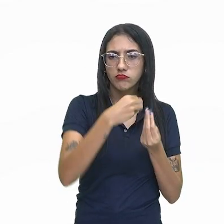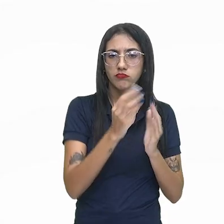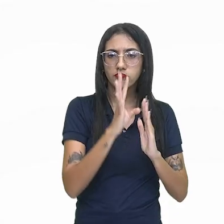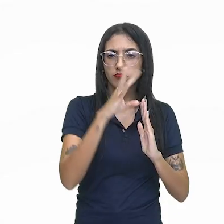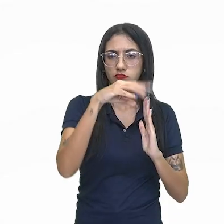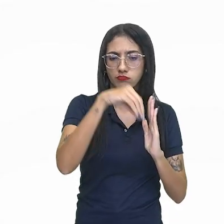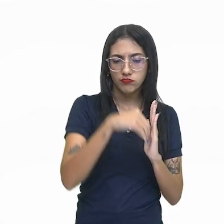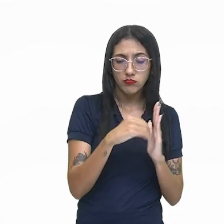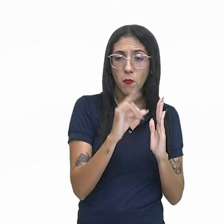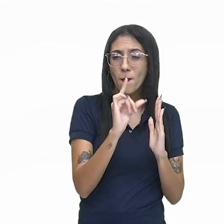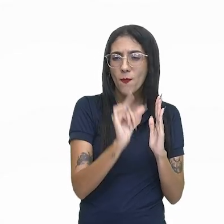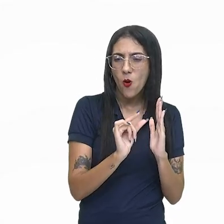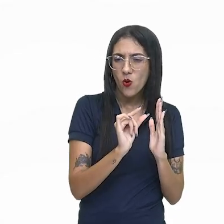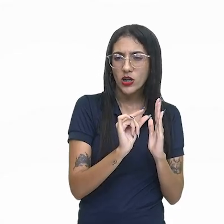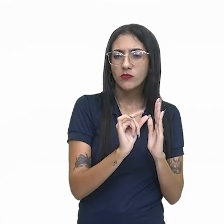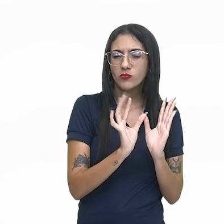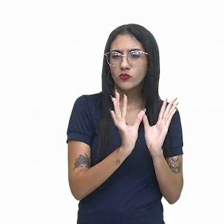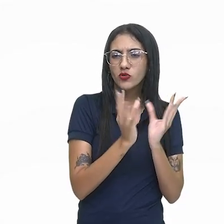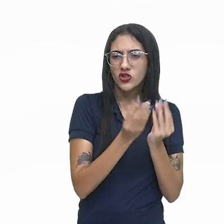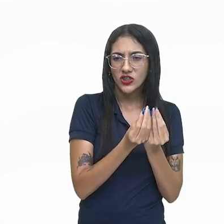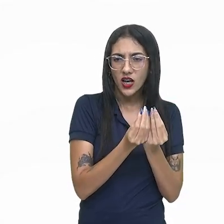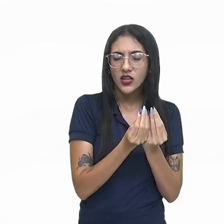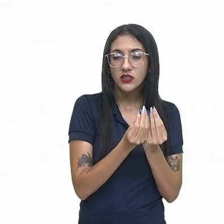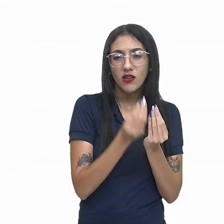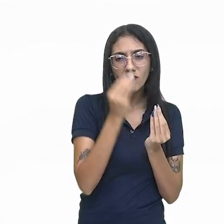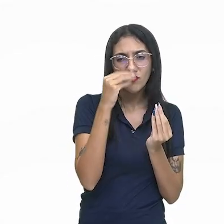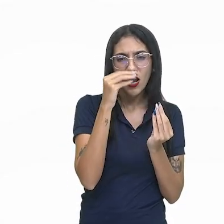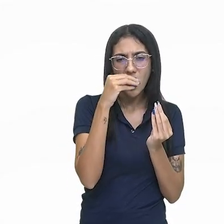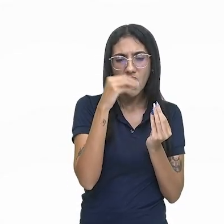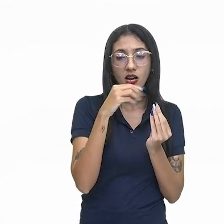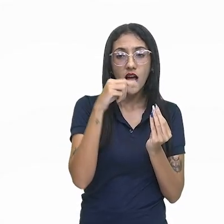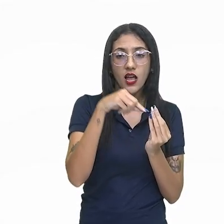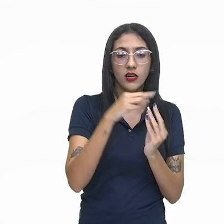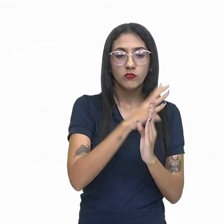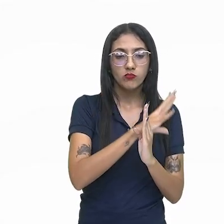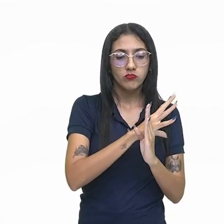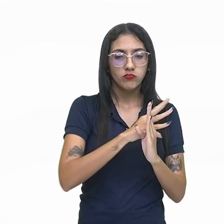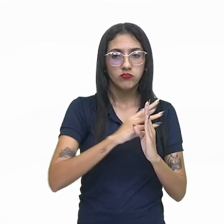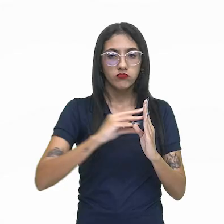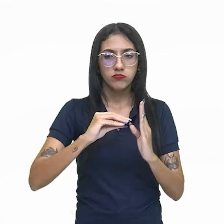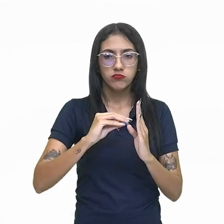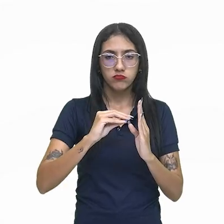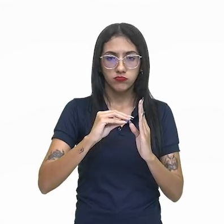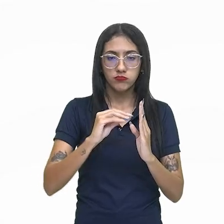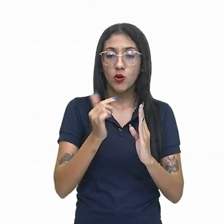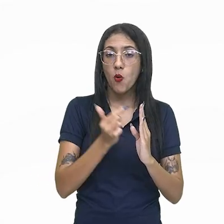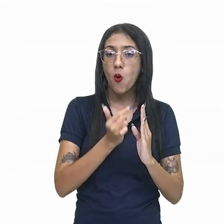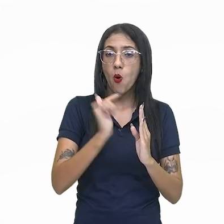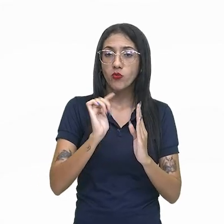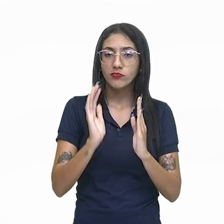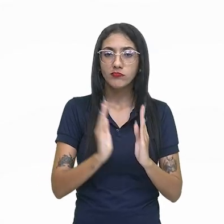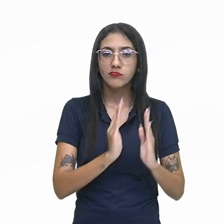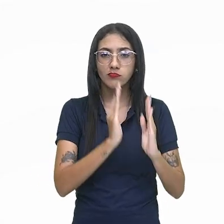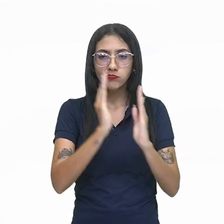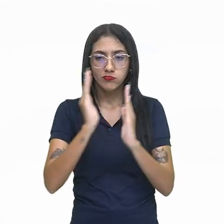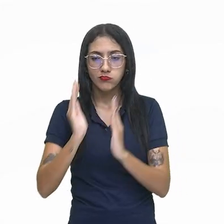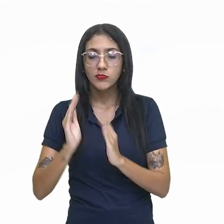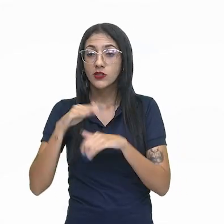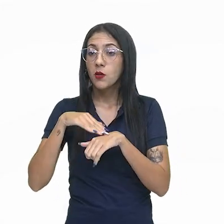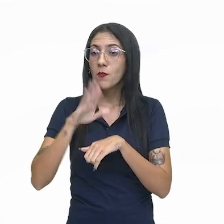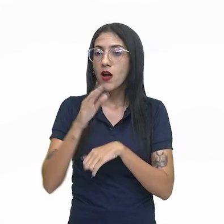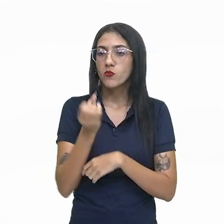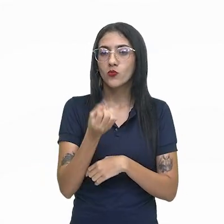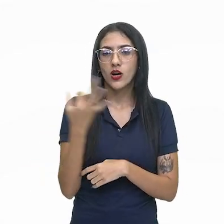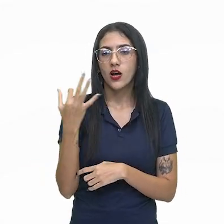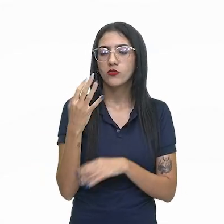em menor quantidade, menos concentrada, passa para o outro local onde tem mais substâncias. Ou